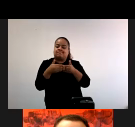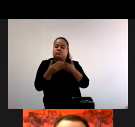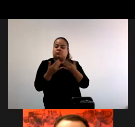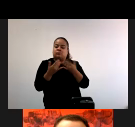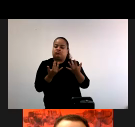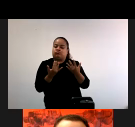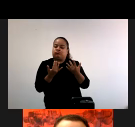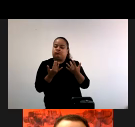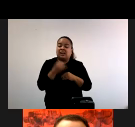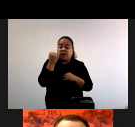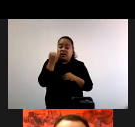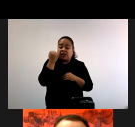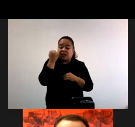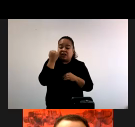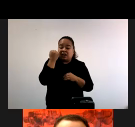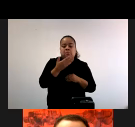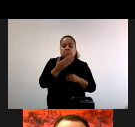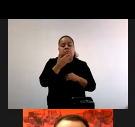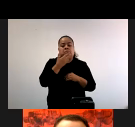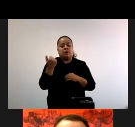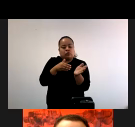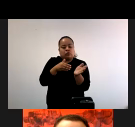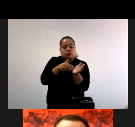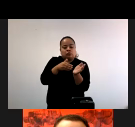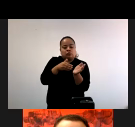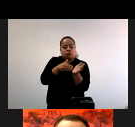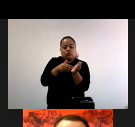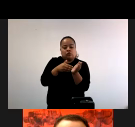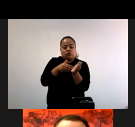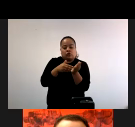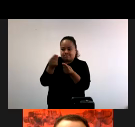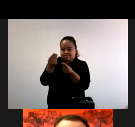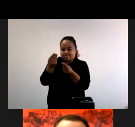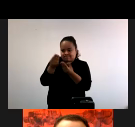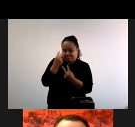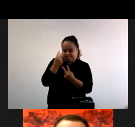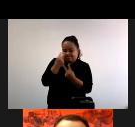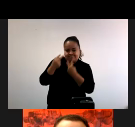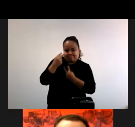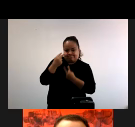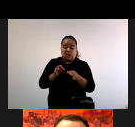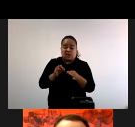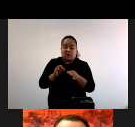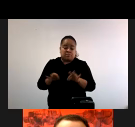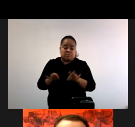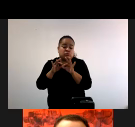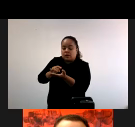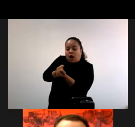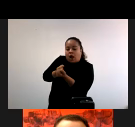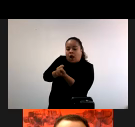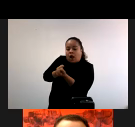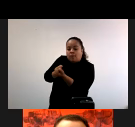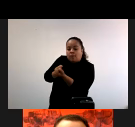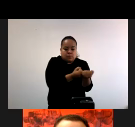E, se houver algum apoio, buscar ajuda do médico. O papel da comunidade aqui é muito importante. Se essa pessoa tem